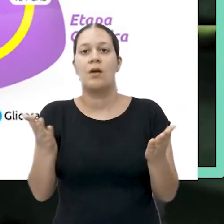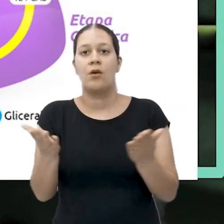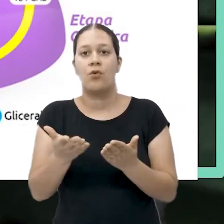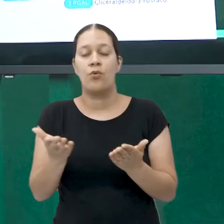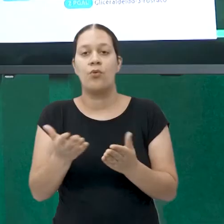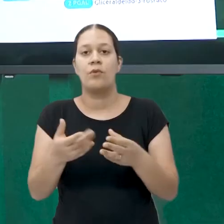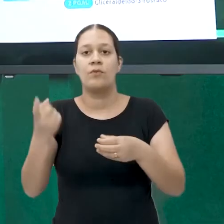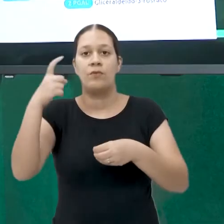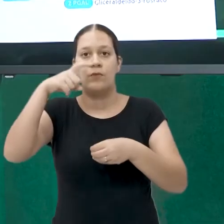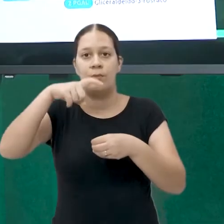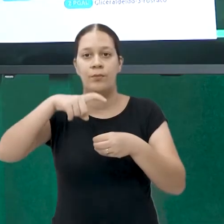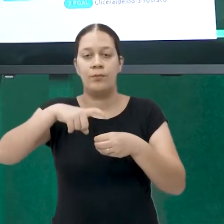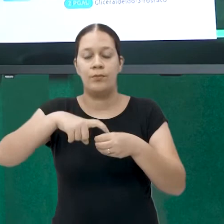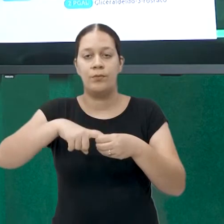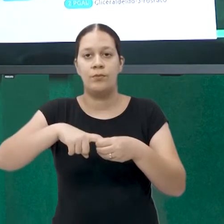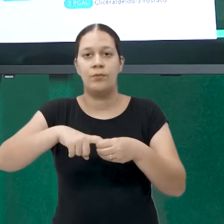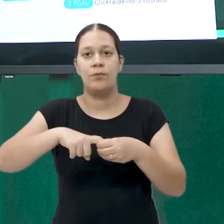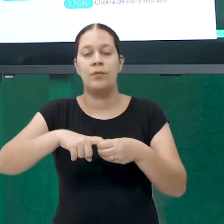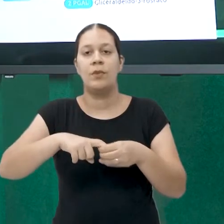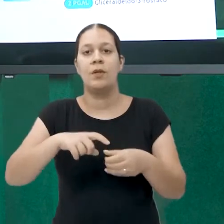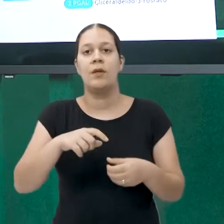E voltando aqui,